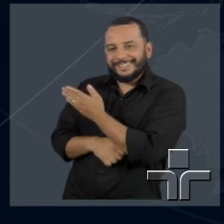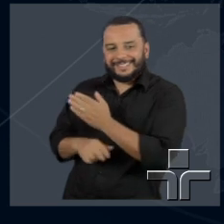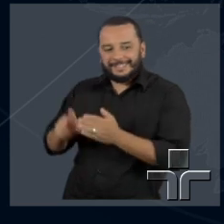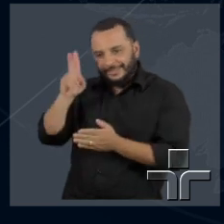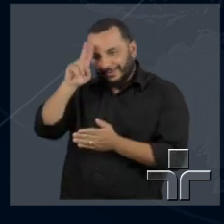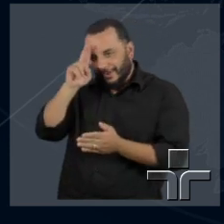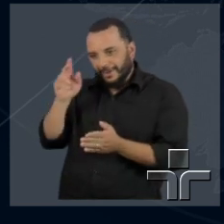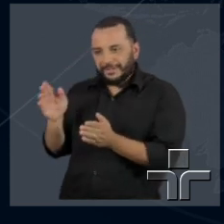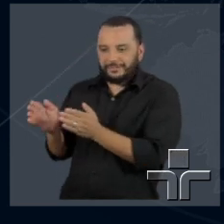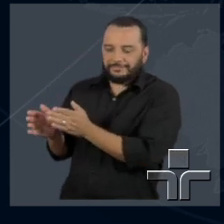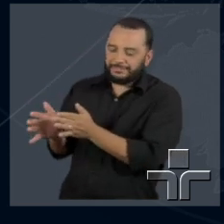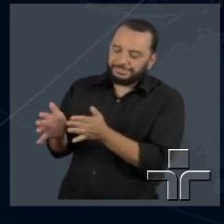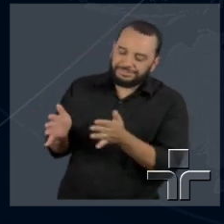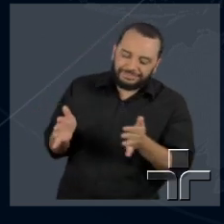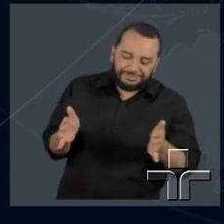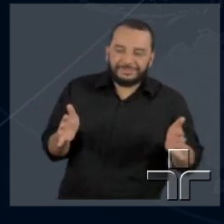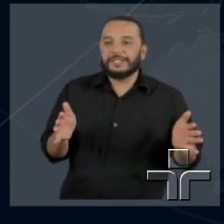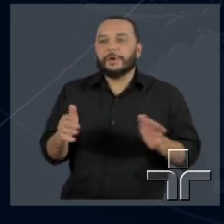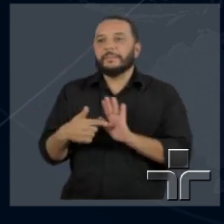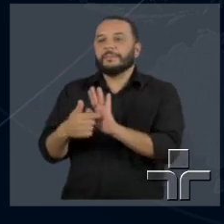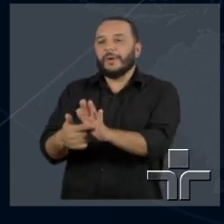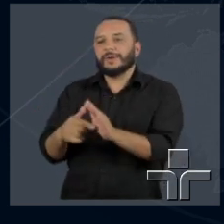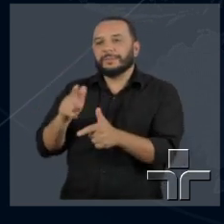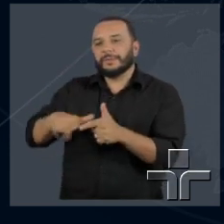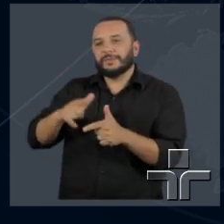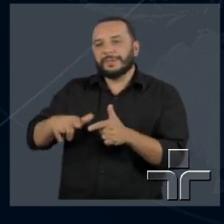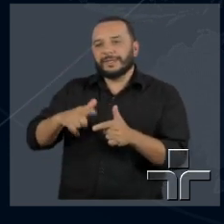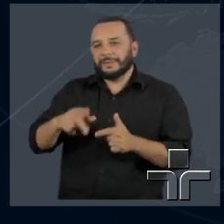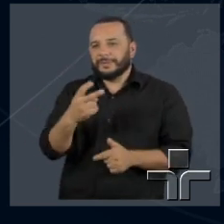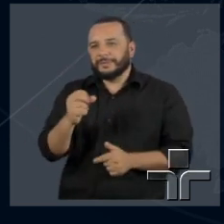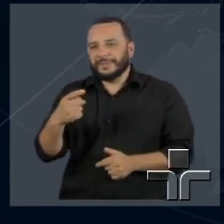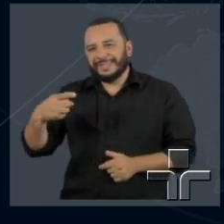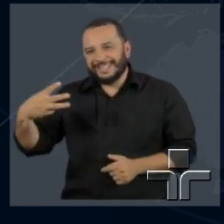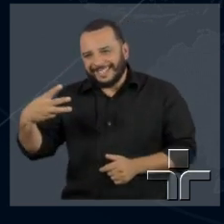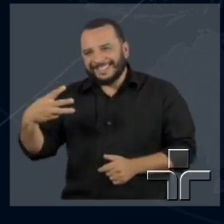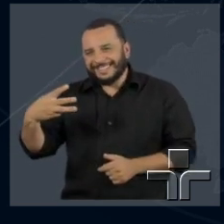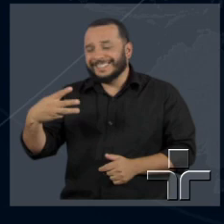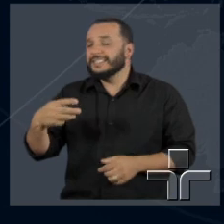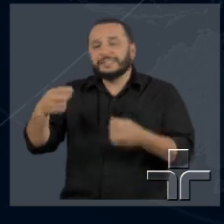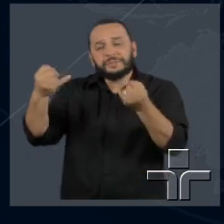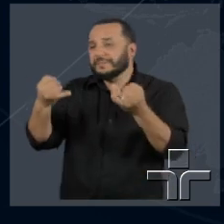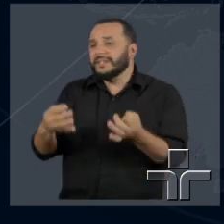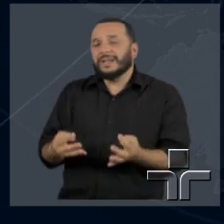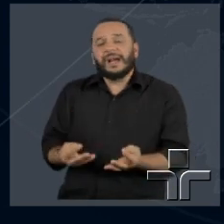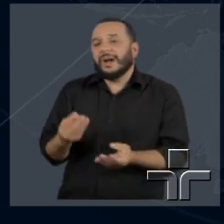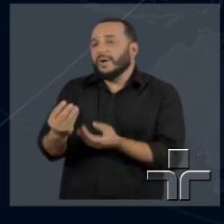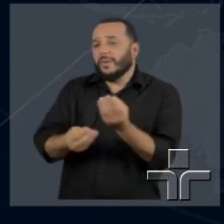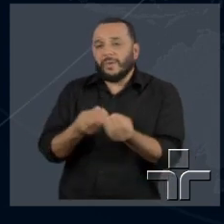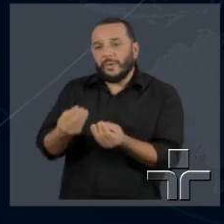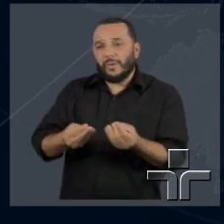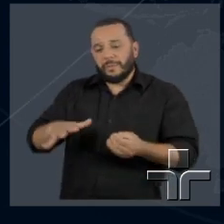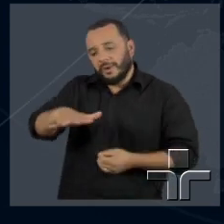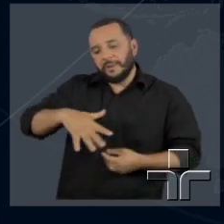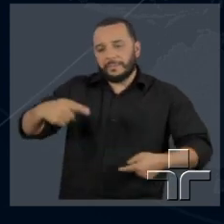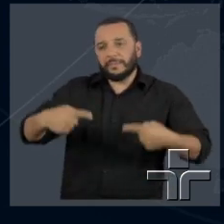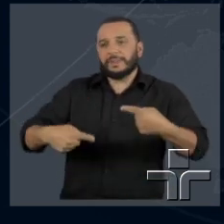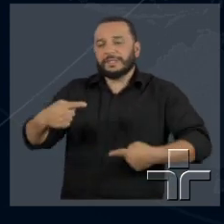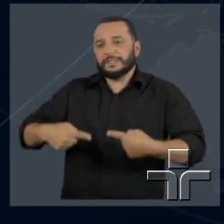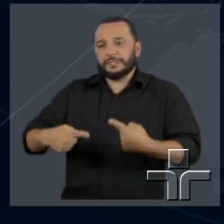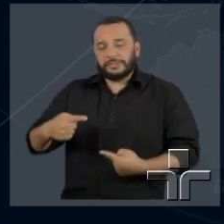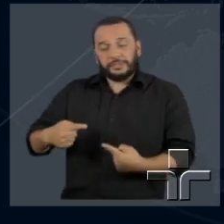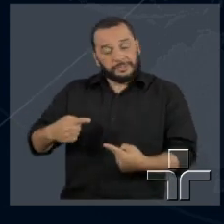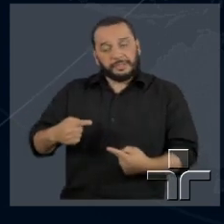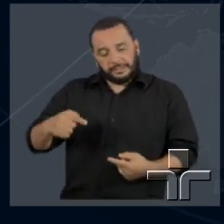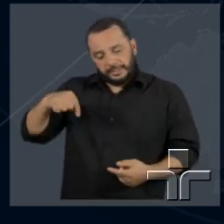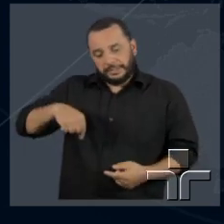que trata da crise de 2013, e aí o enredo dela é falar um pouquinho sobre a situação política e do cotidiano